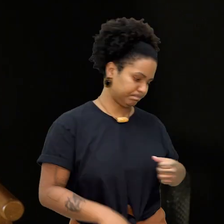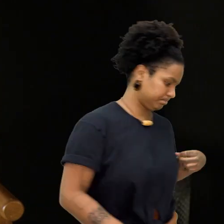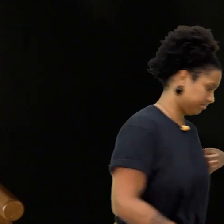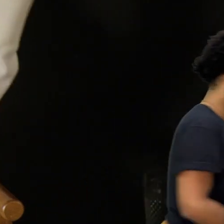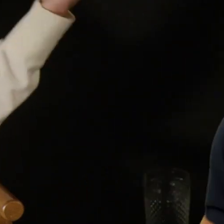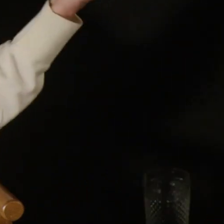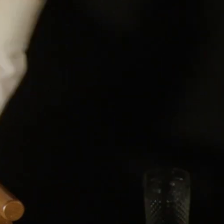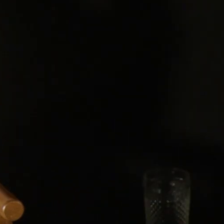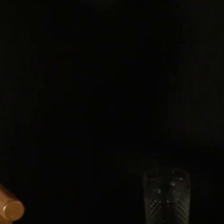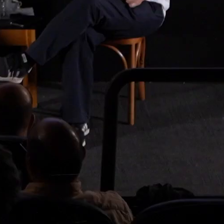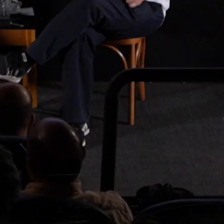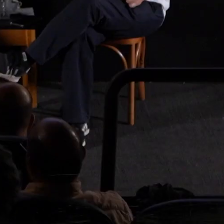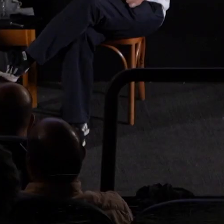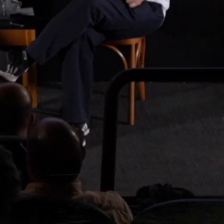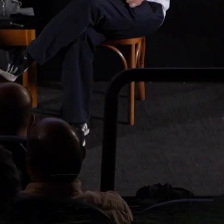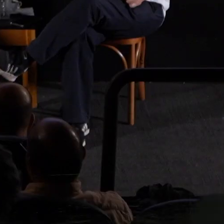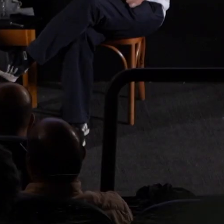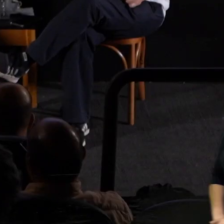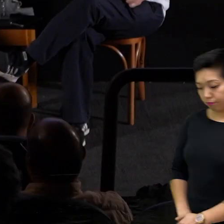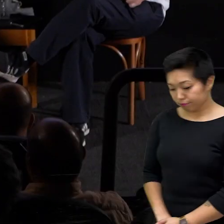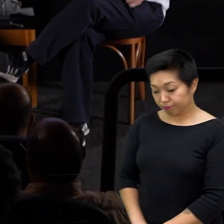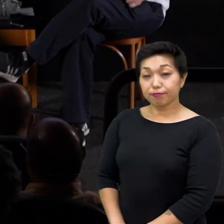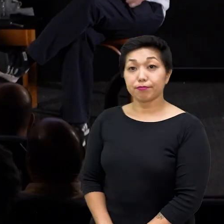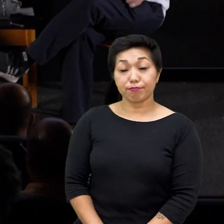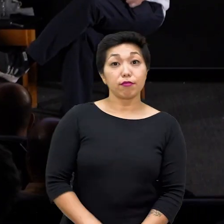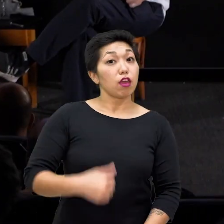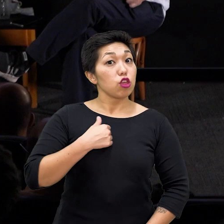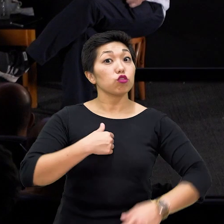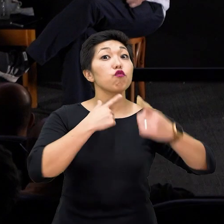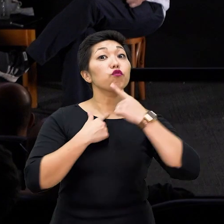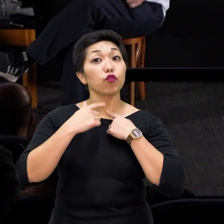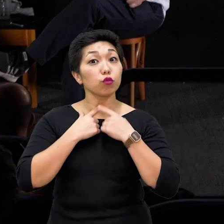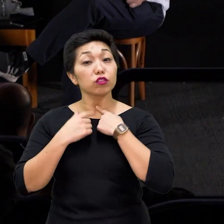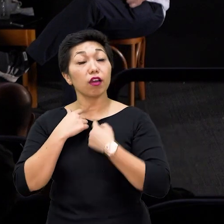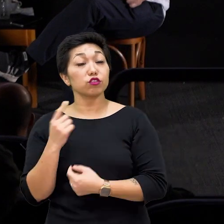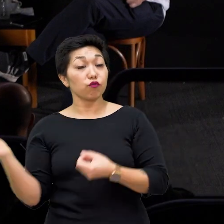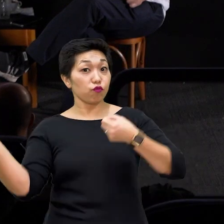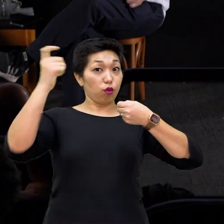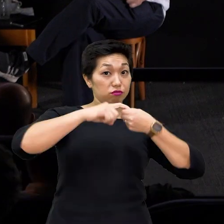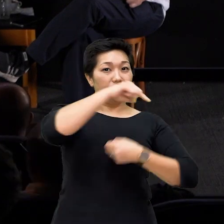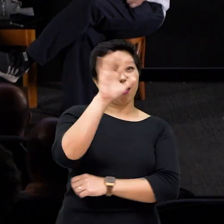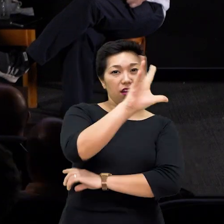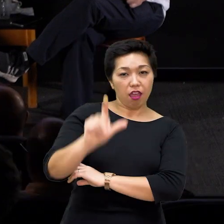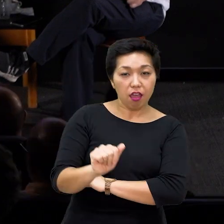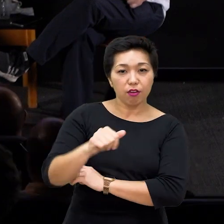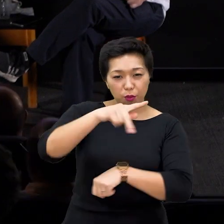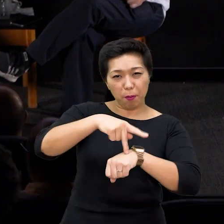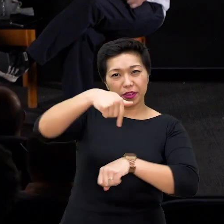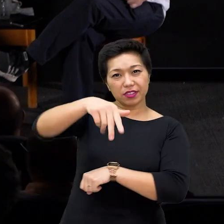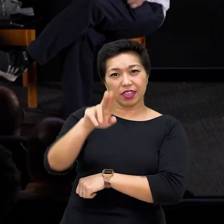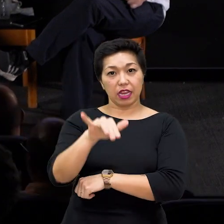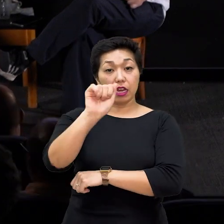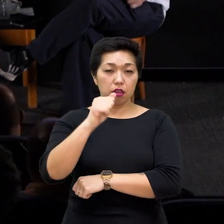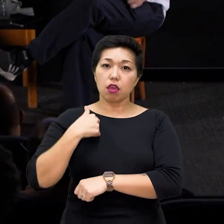assim, eu morro de vontade de voltar para lá. Quando a gente foi, inclusive, estava proibido, né, a ida de jornalistas.